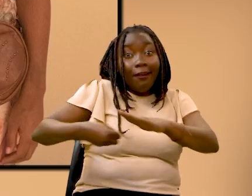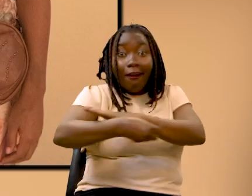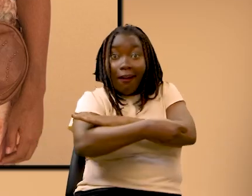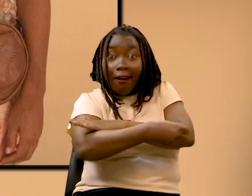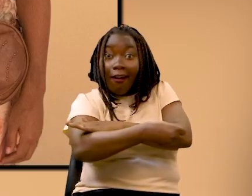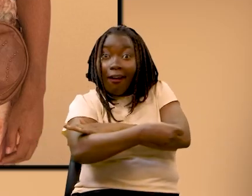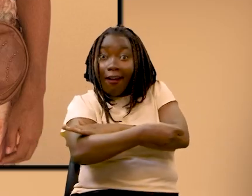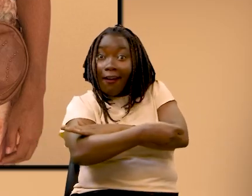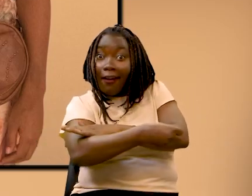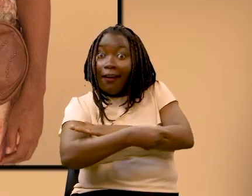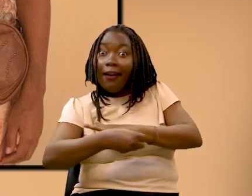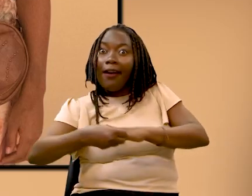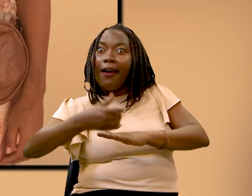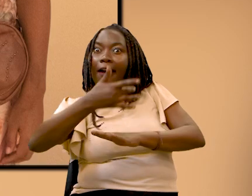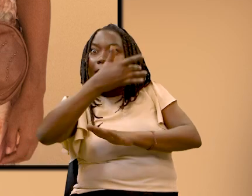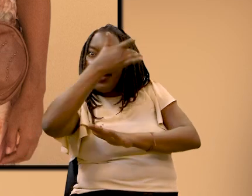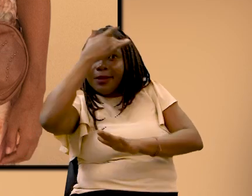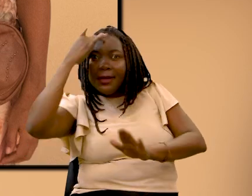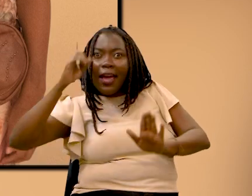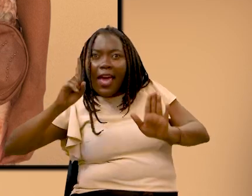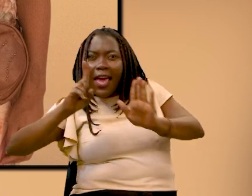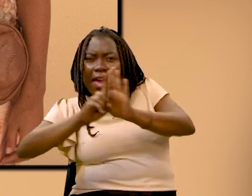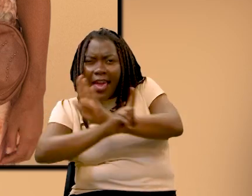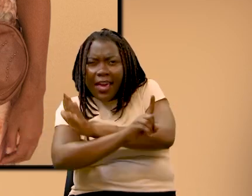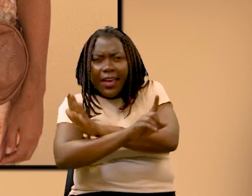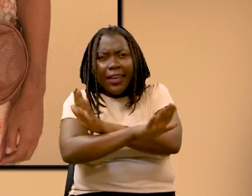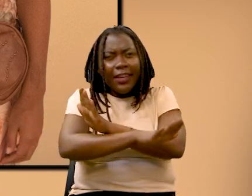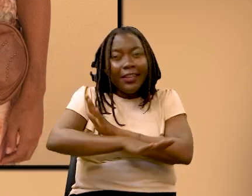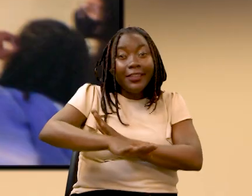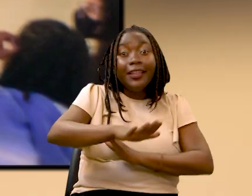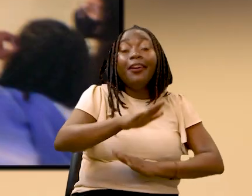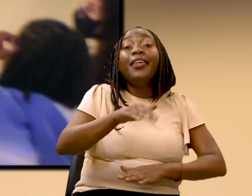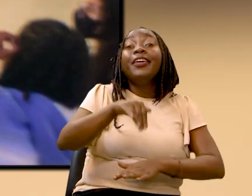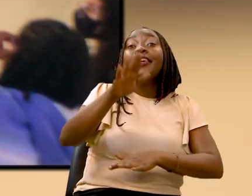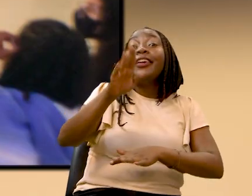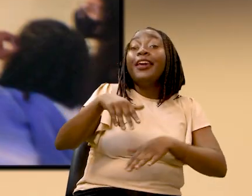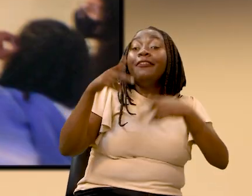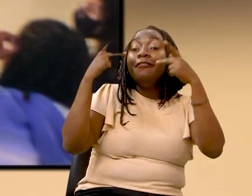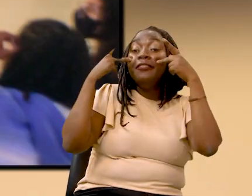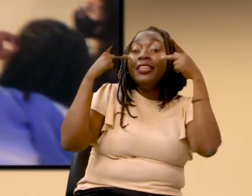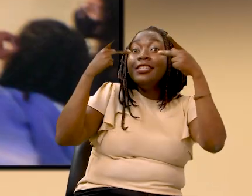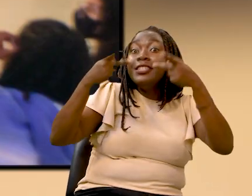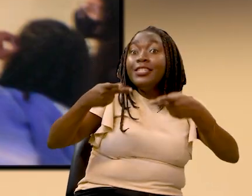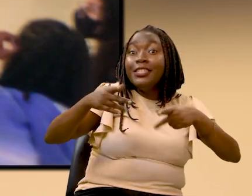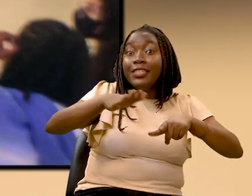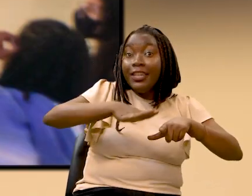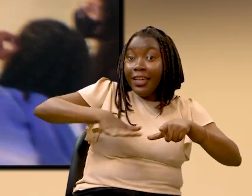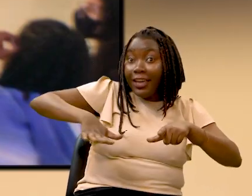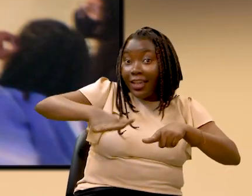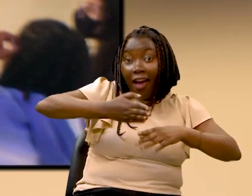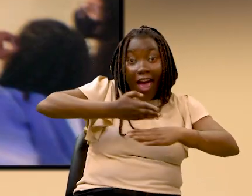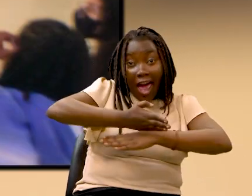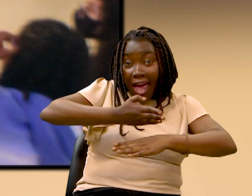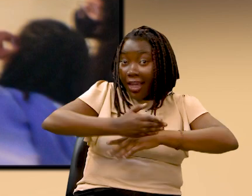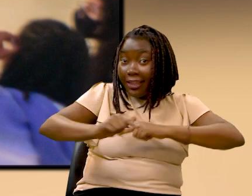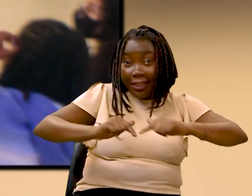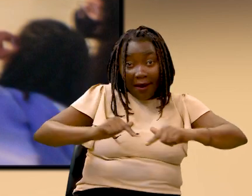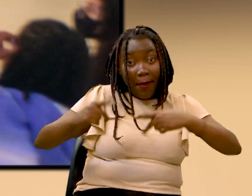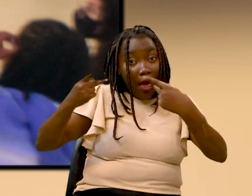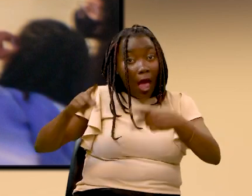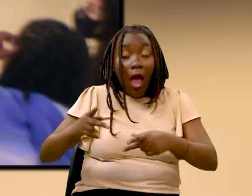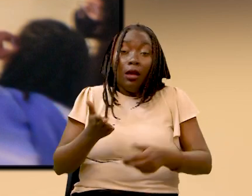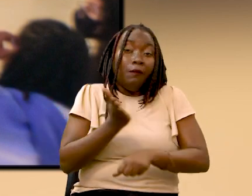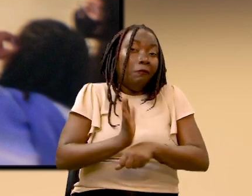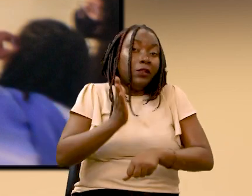possibilitando também que ao momento que essas pessoas entrem nos espaços, quem visita aquele espaço ou